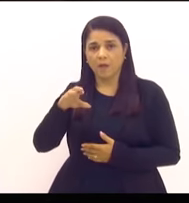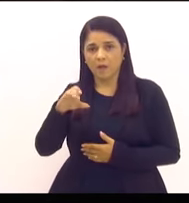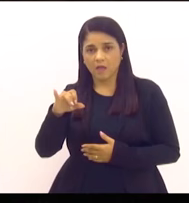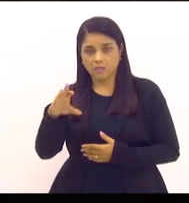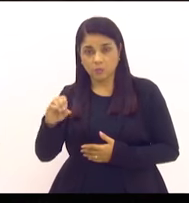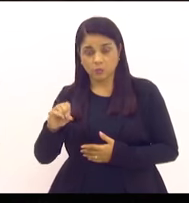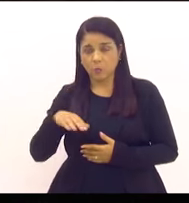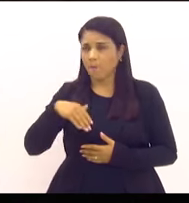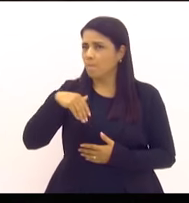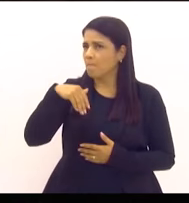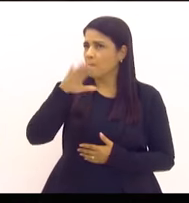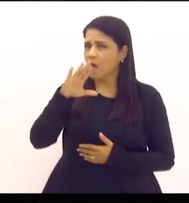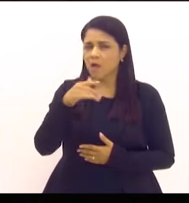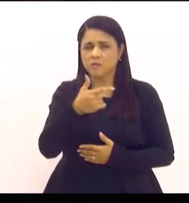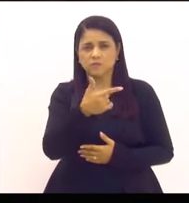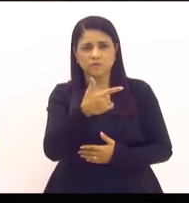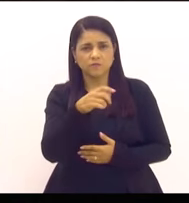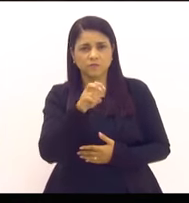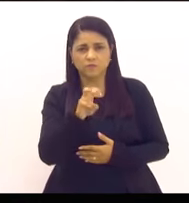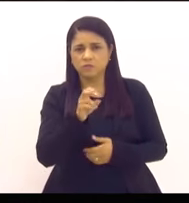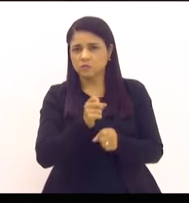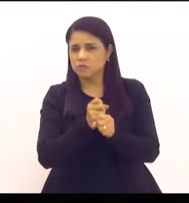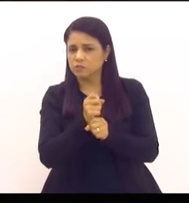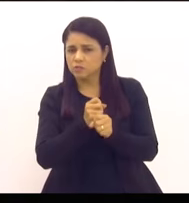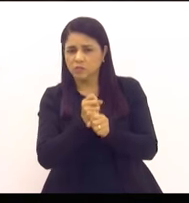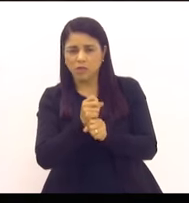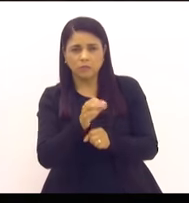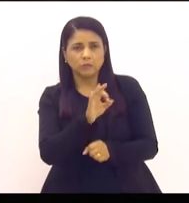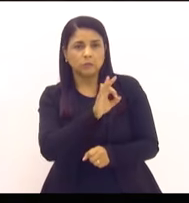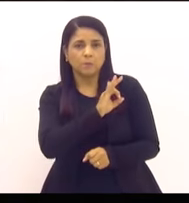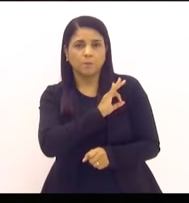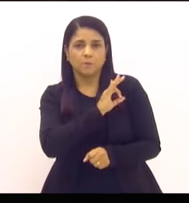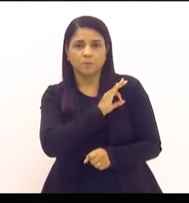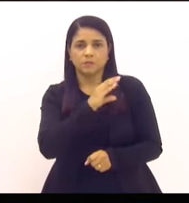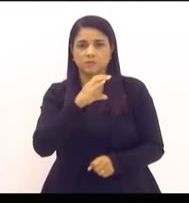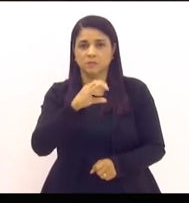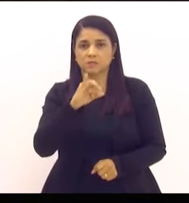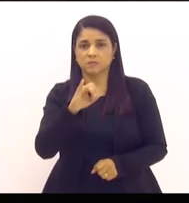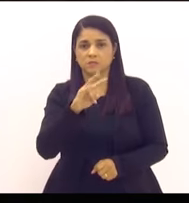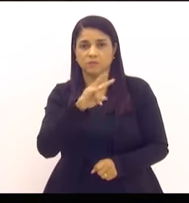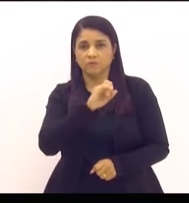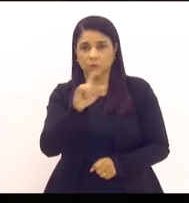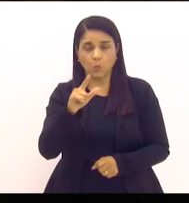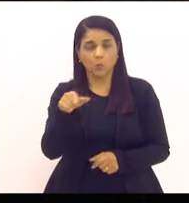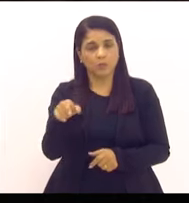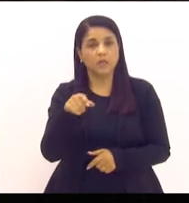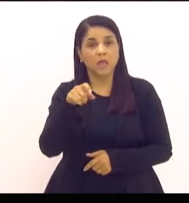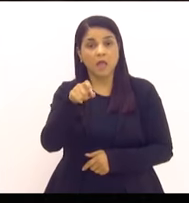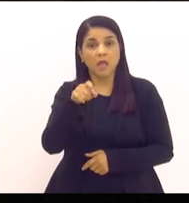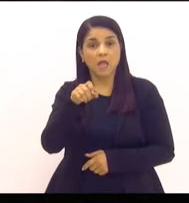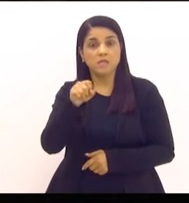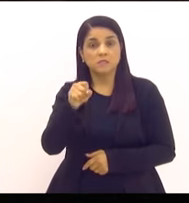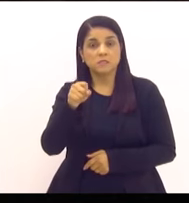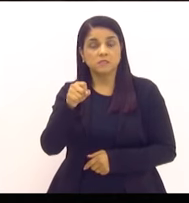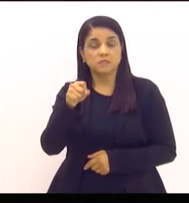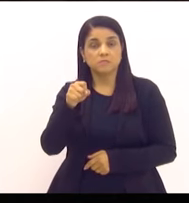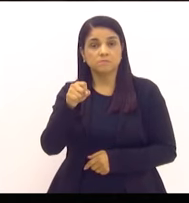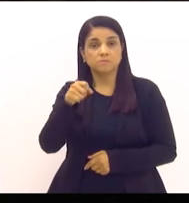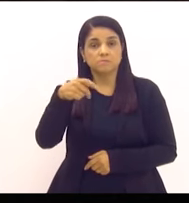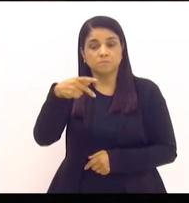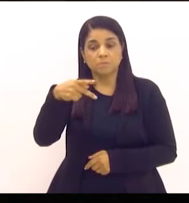de 20 anos de Polícia Civil, mas é inspetor de polícia. Ele não pode